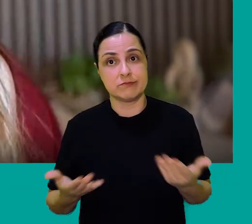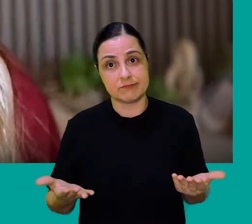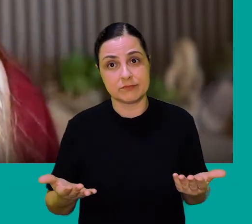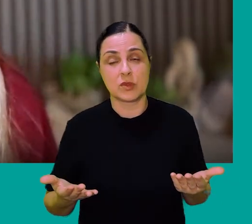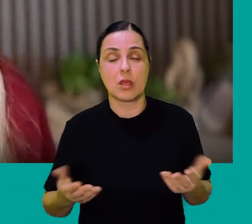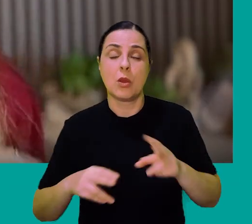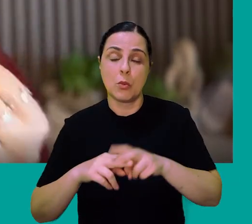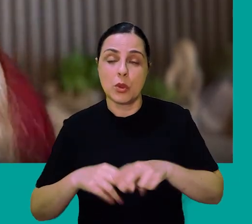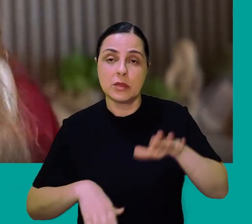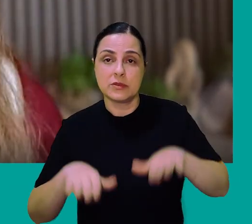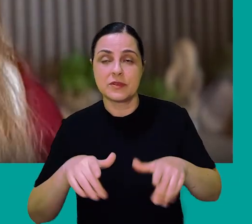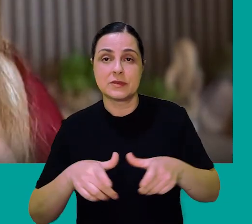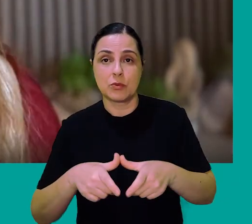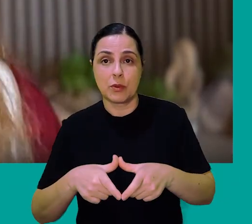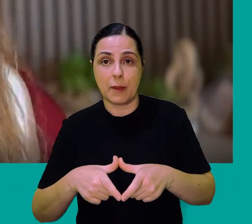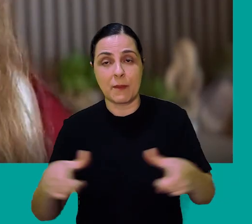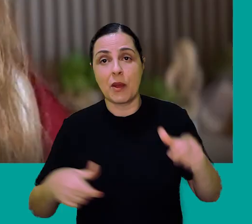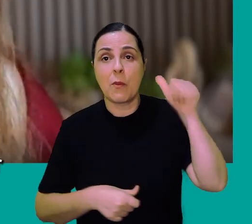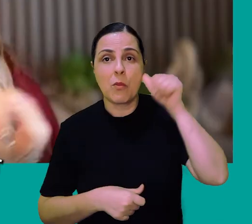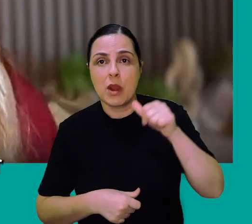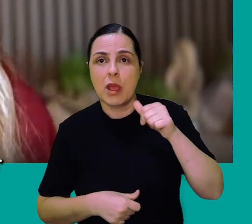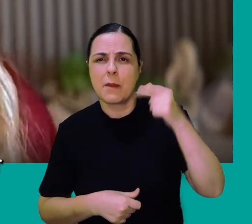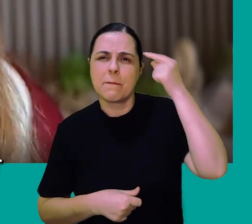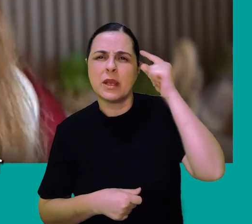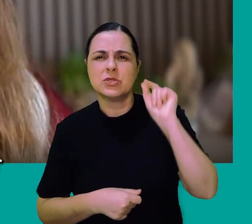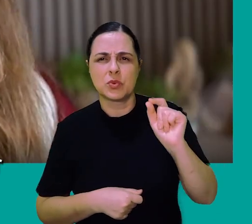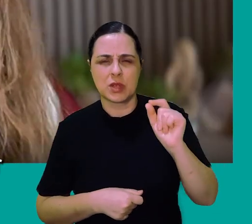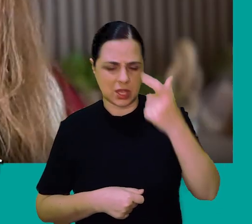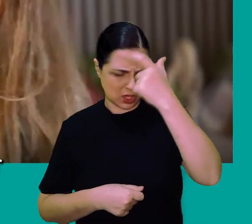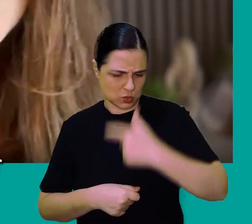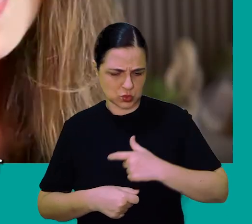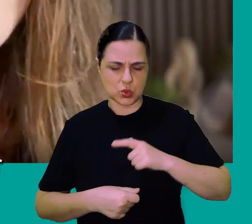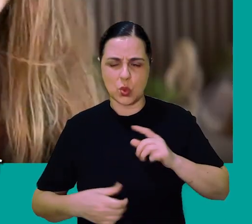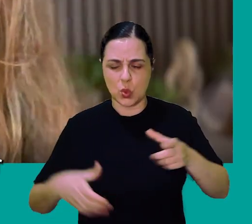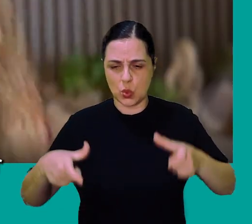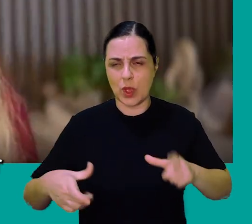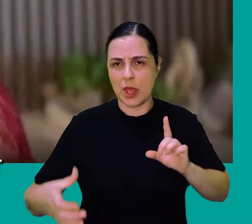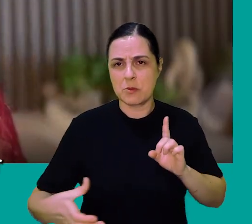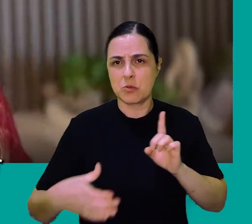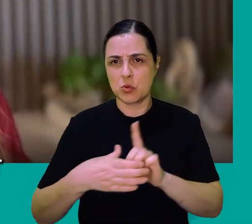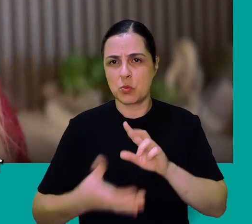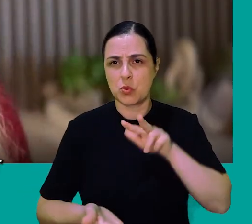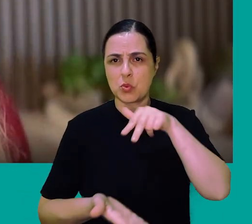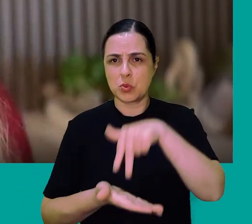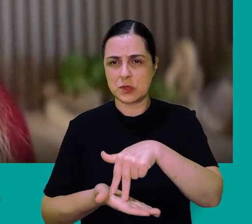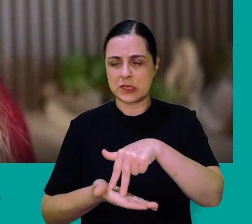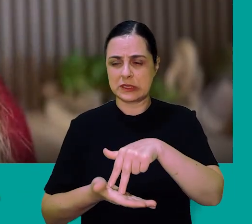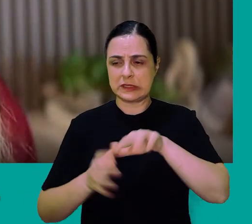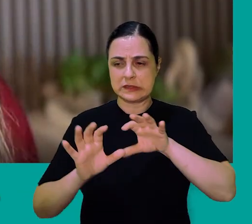mulheres acabam entendendo que o lugar delas, ou como se constitui uma mulher, é nesse lugar, e ela acaba